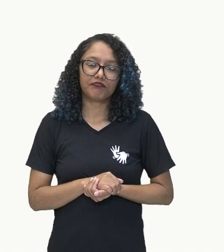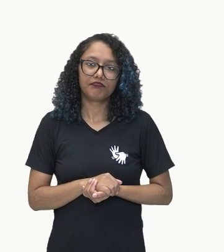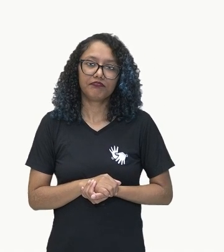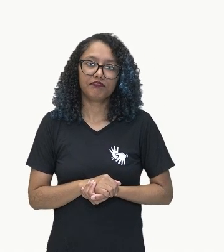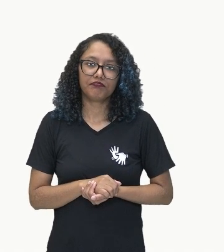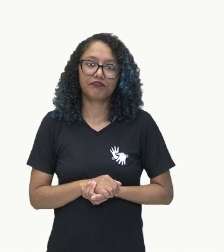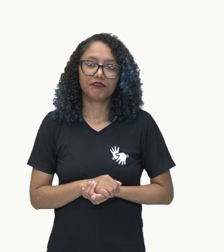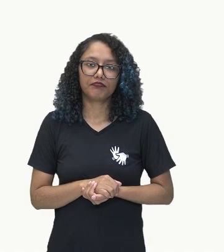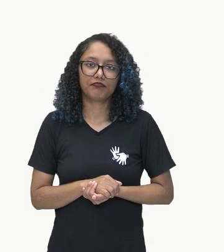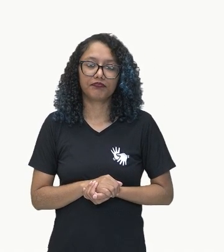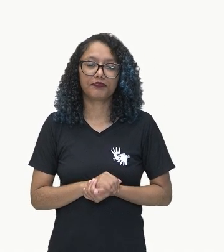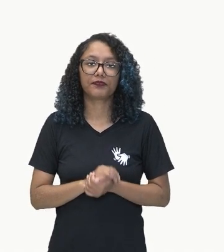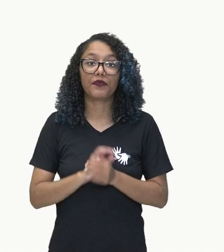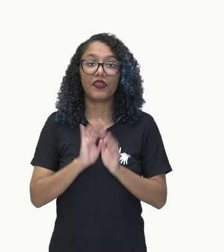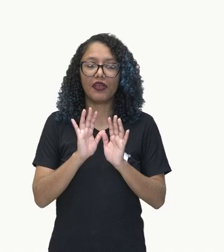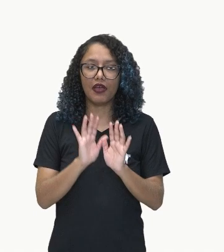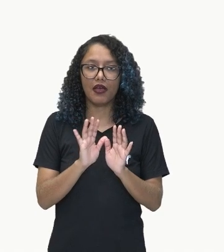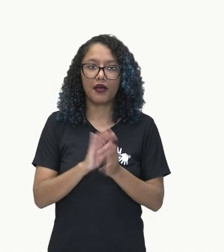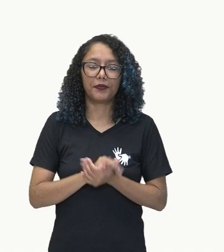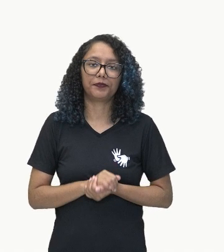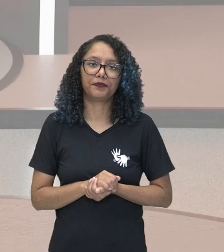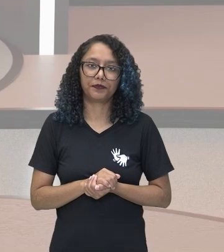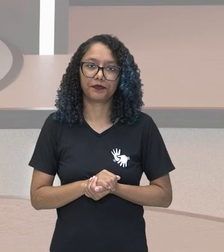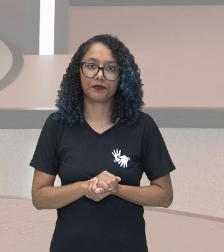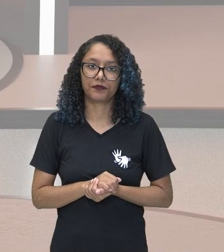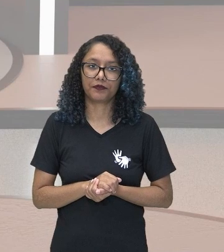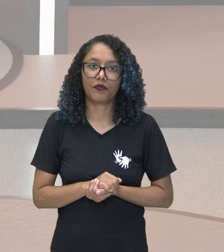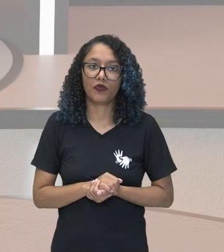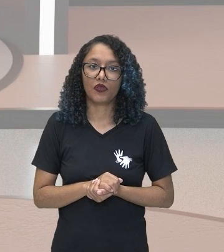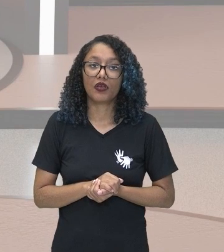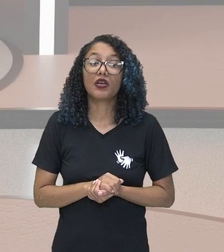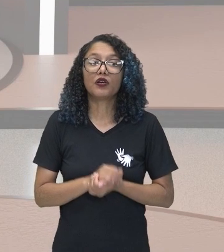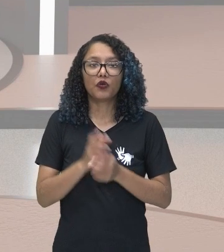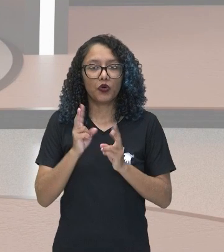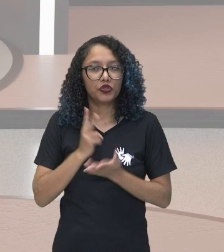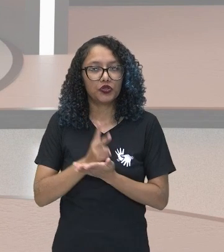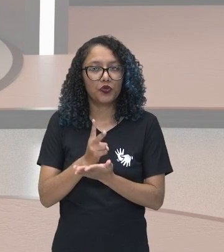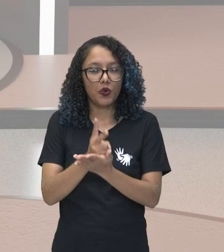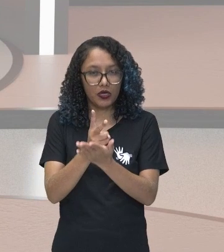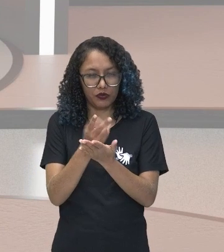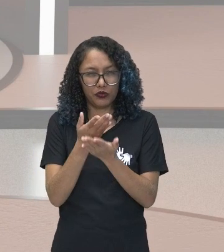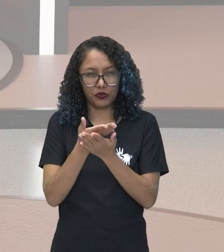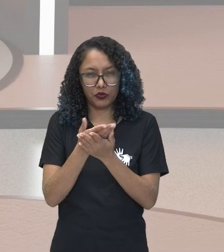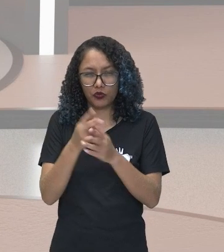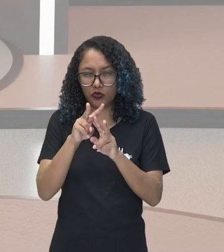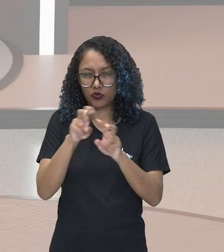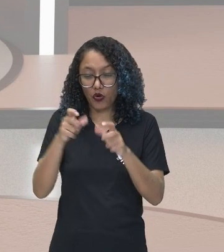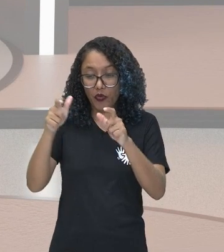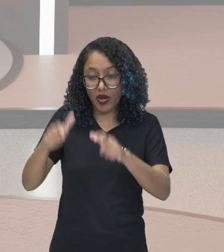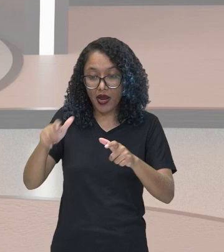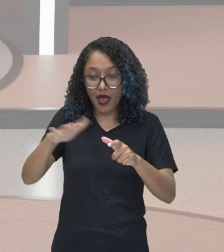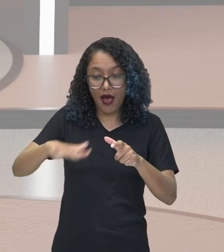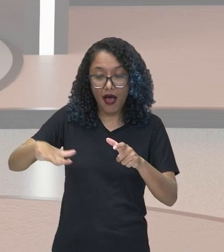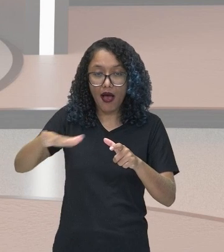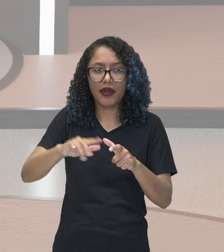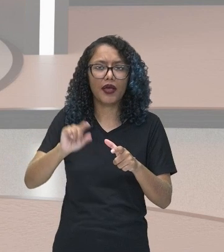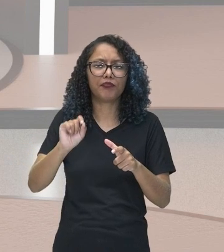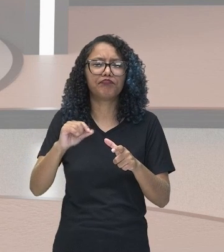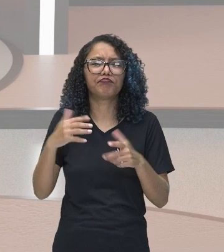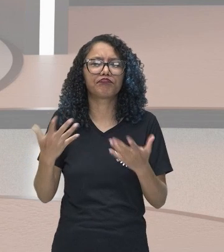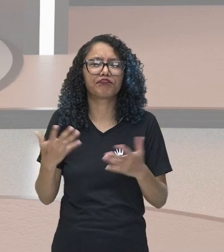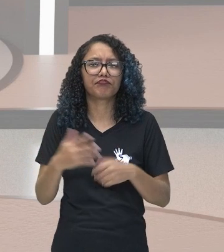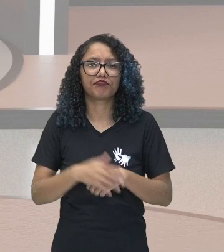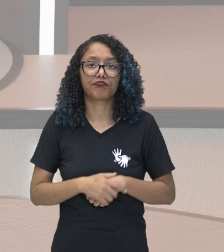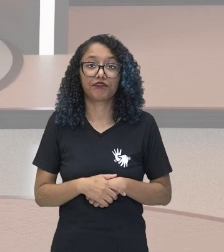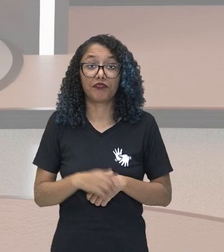continente africano. Agora, ainda em relação à sua localização, né, aí do continente africano, vai ser banhado